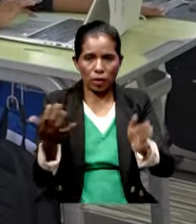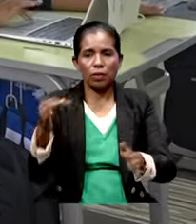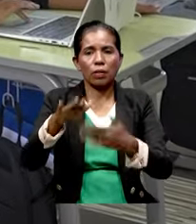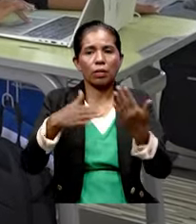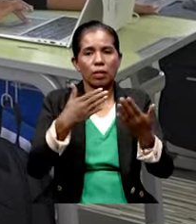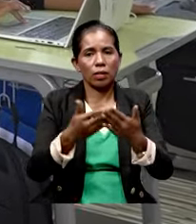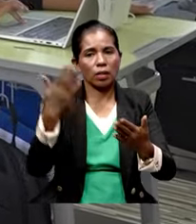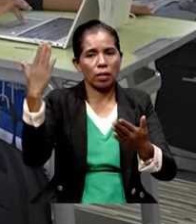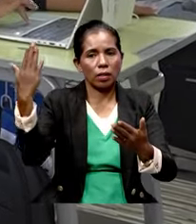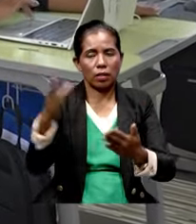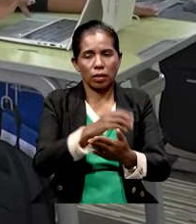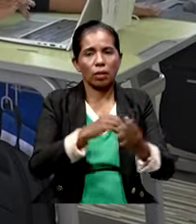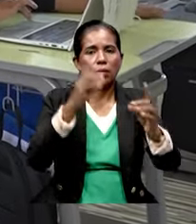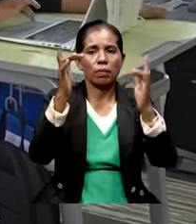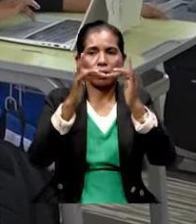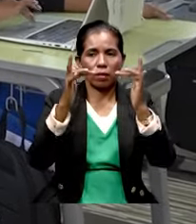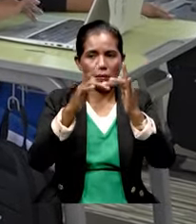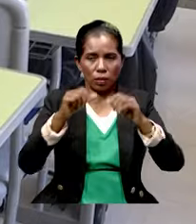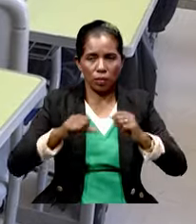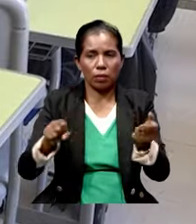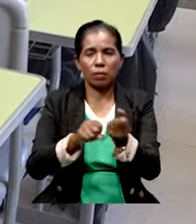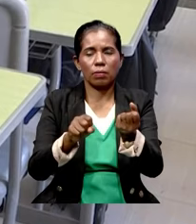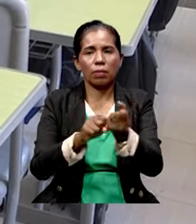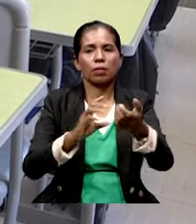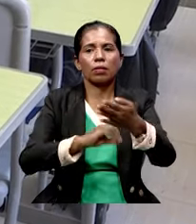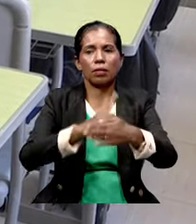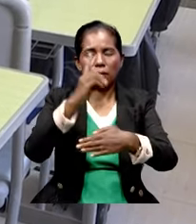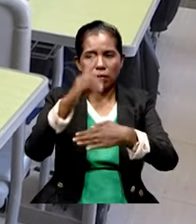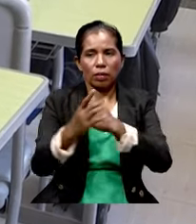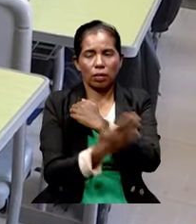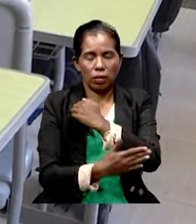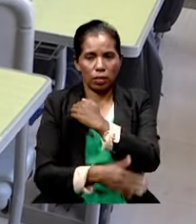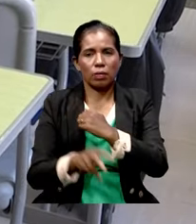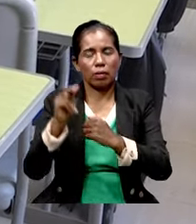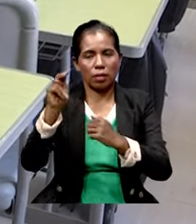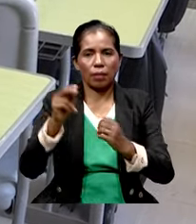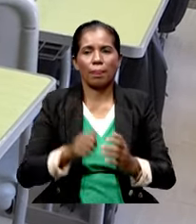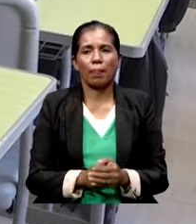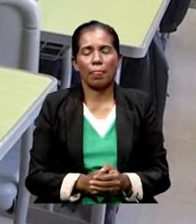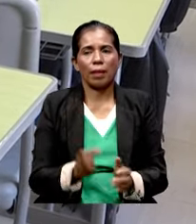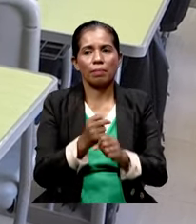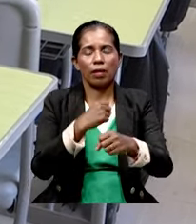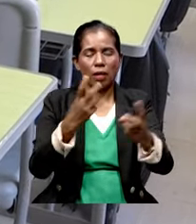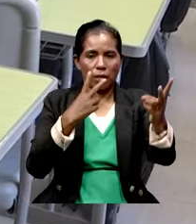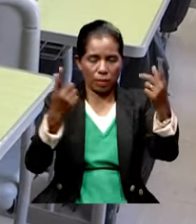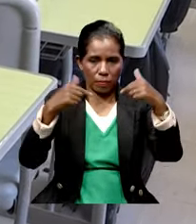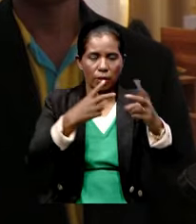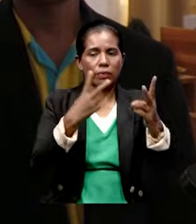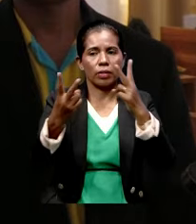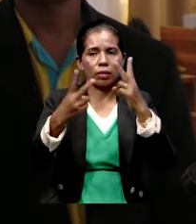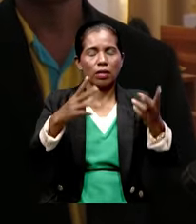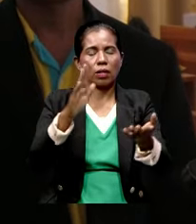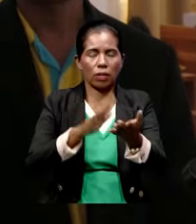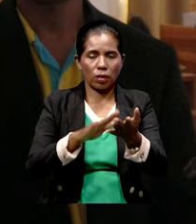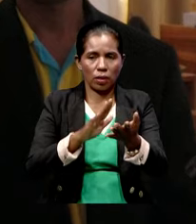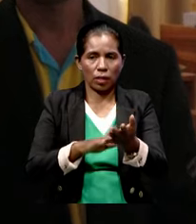a era digitalização, a tu contribui para desenvolvimento nação nian. Mai halo visita e da mai Colégio Infante